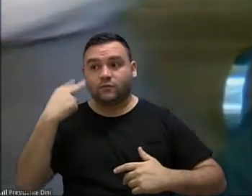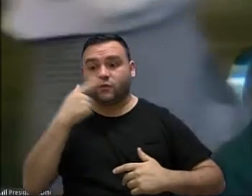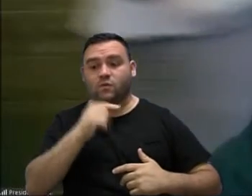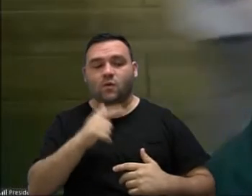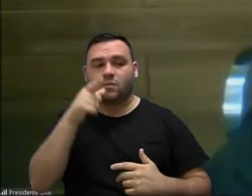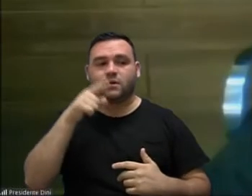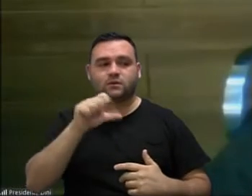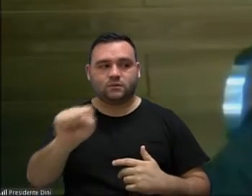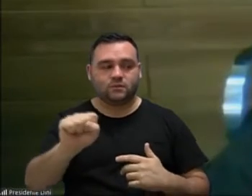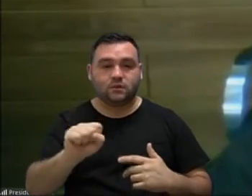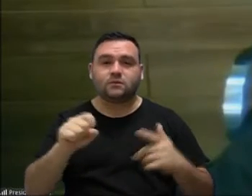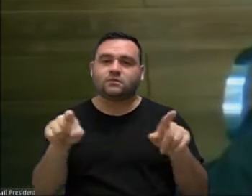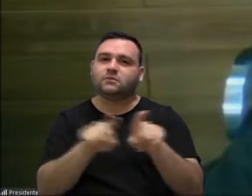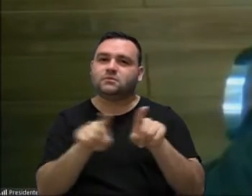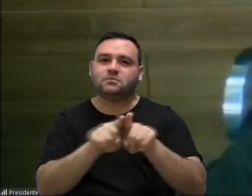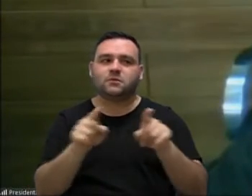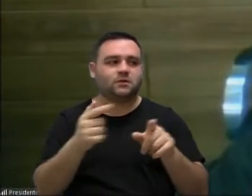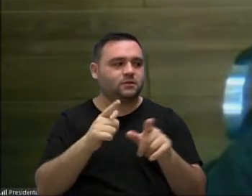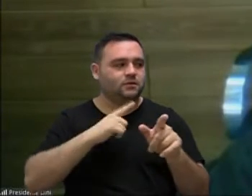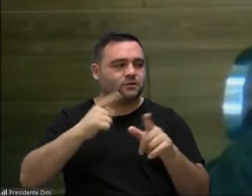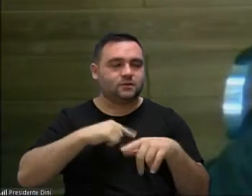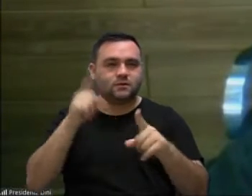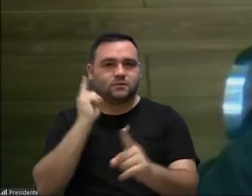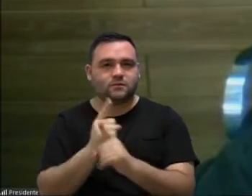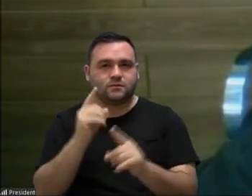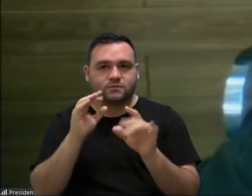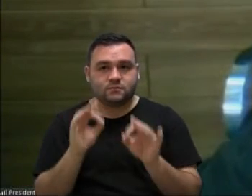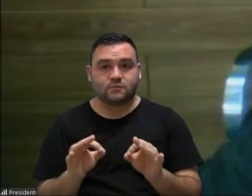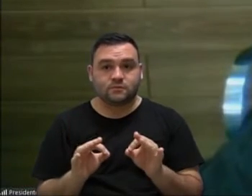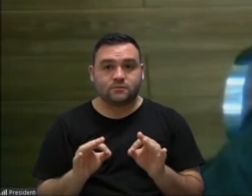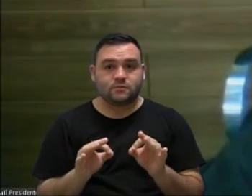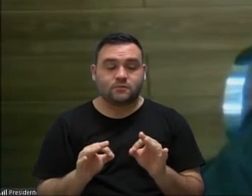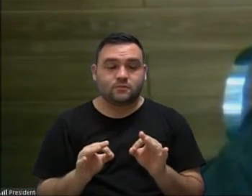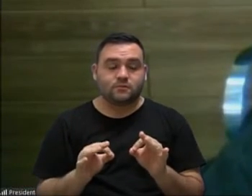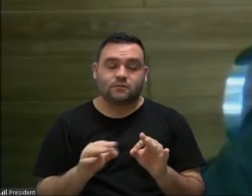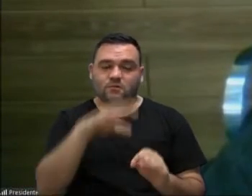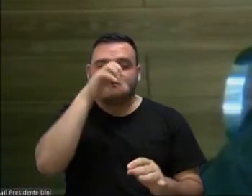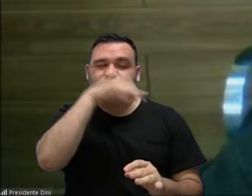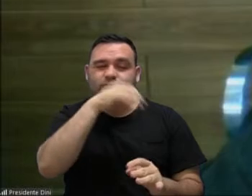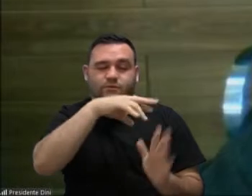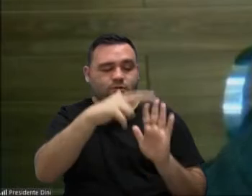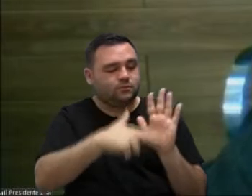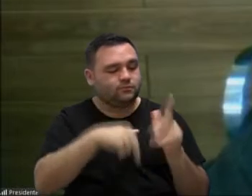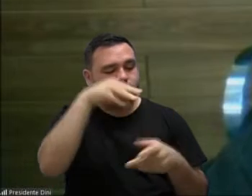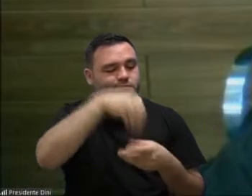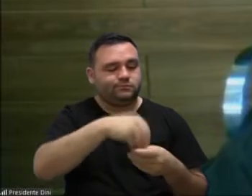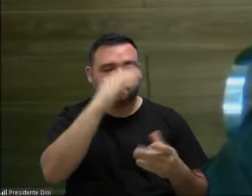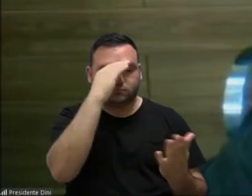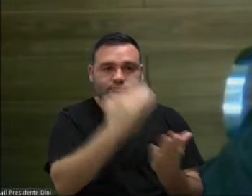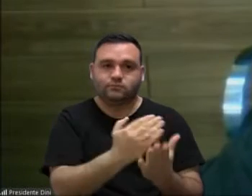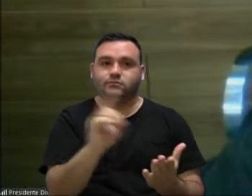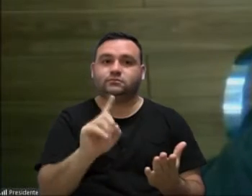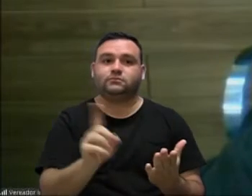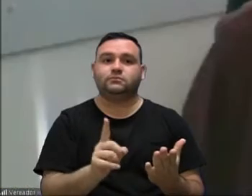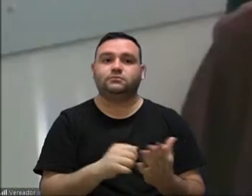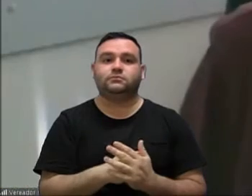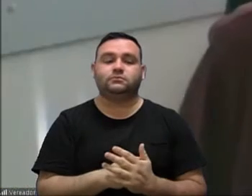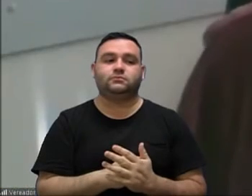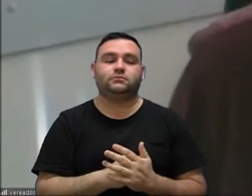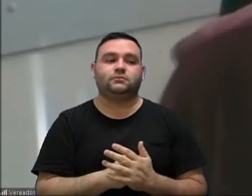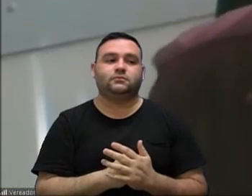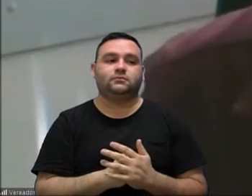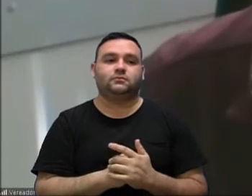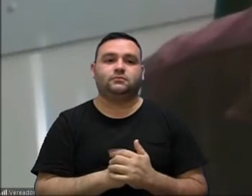legitimado, posto que não houve cabal comprovação médica, desrespeitou o regimento interno. Despeitou.